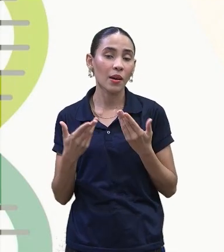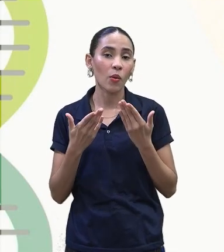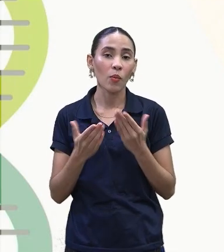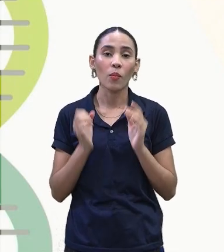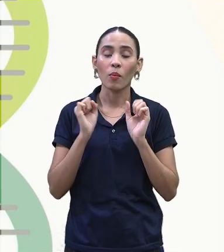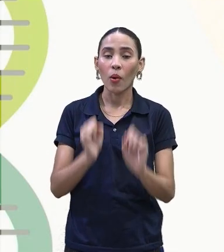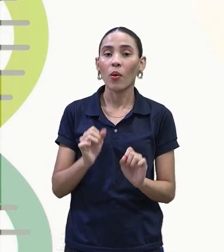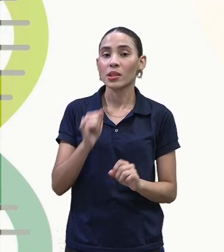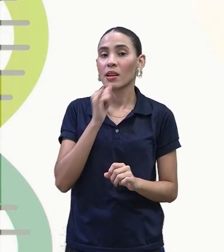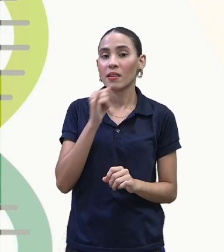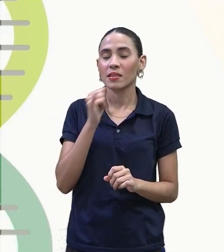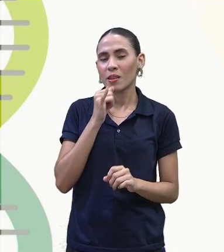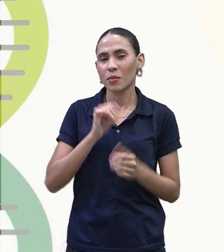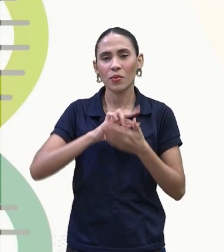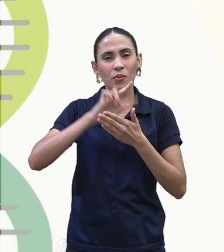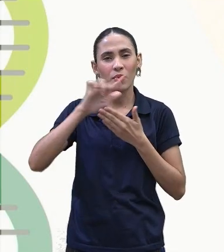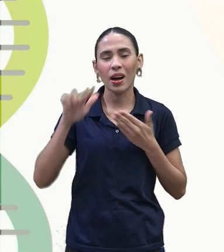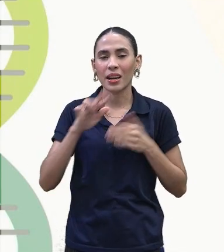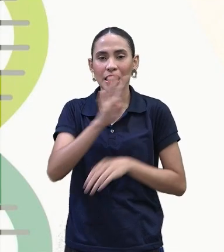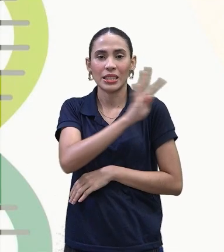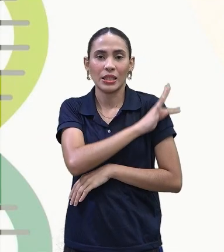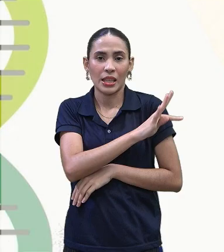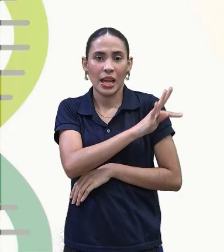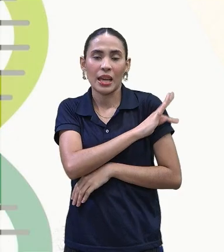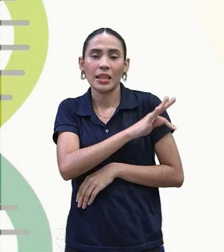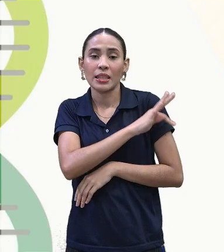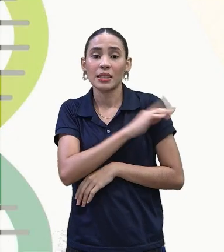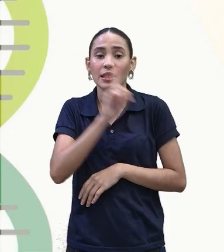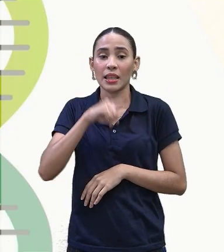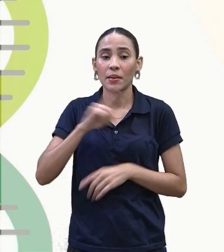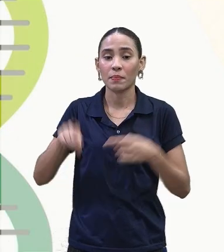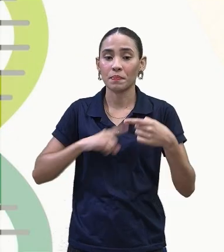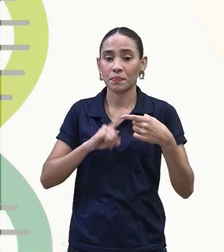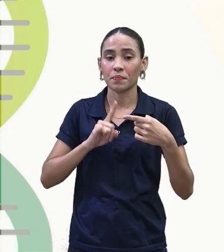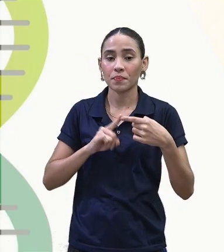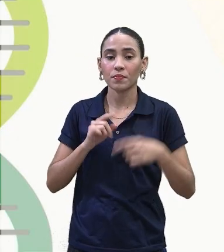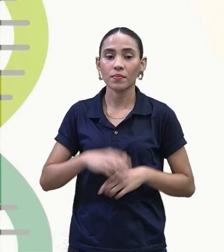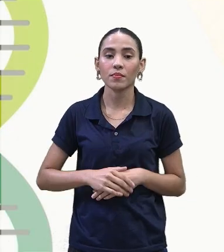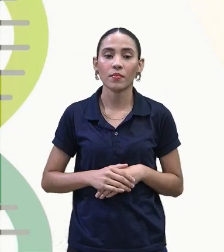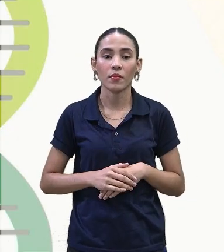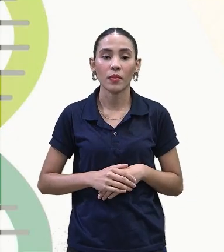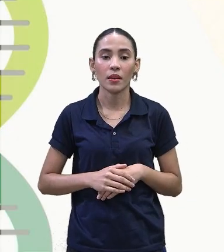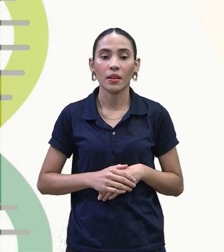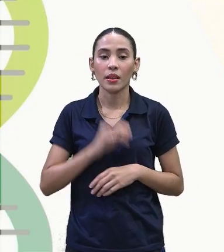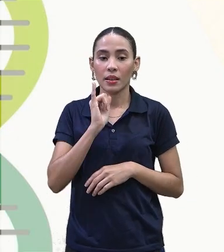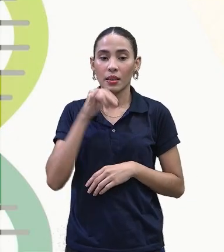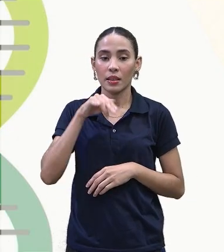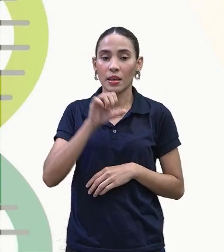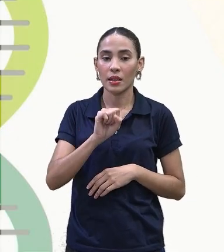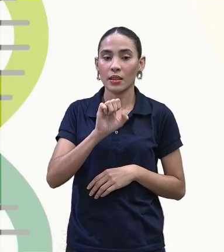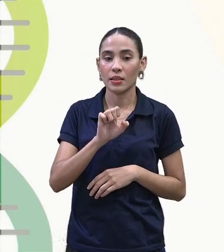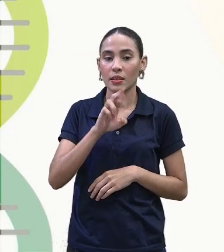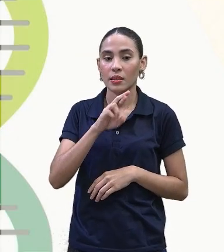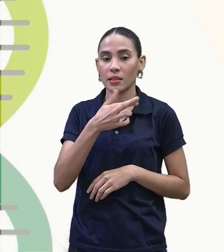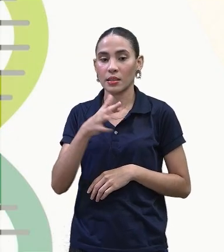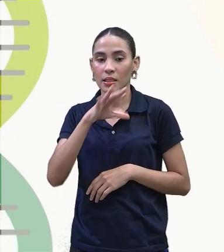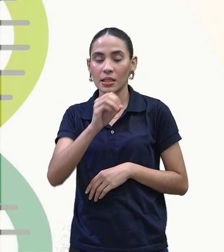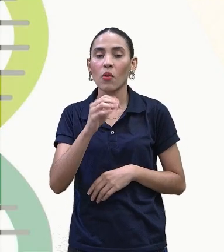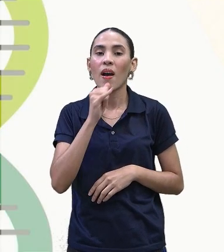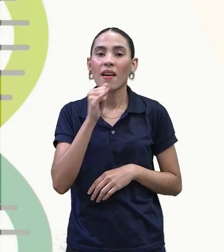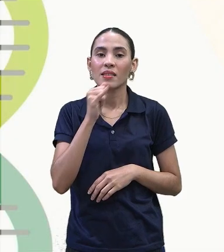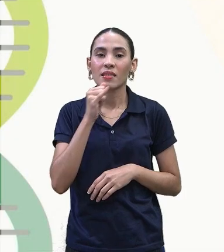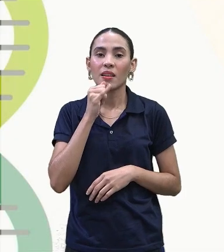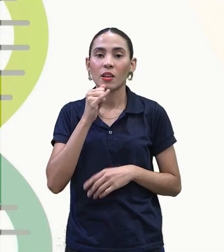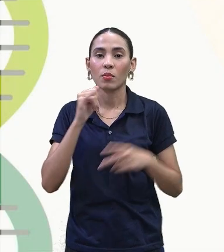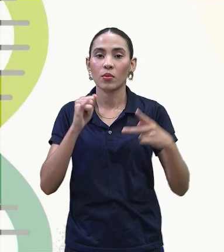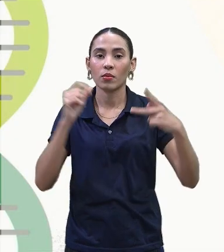feito através de diversas técnicas, que são elas chamadas de inserção, que é quando a gente, então, coloca um